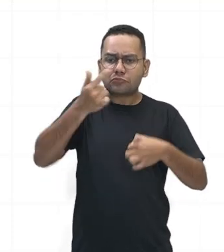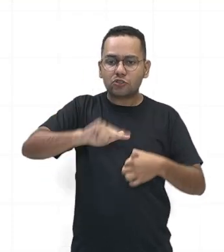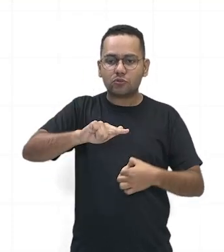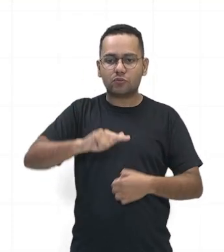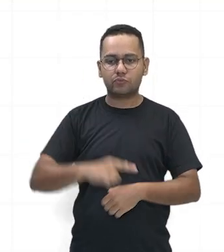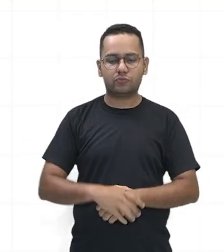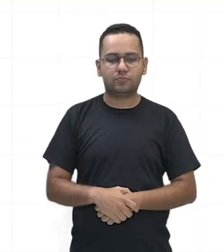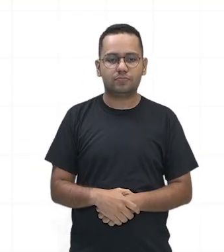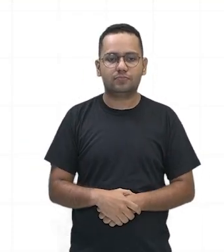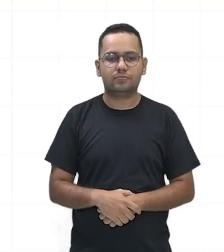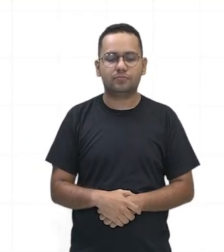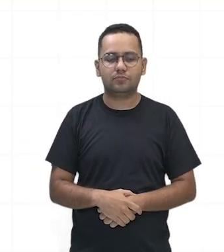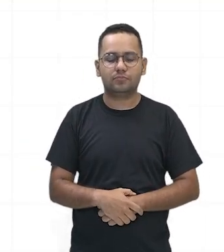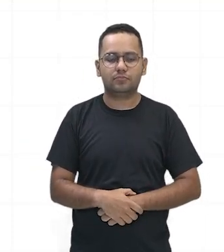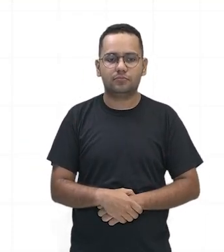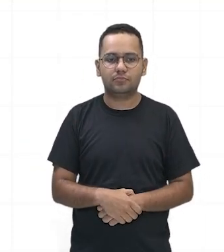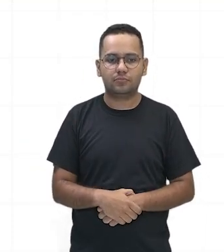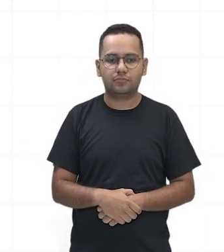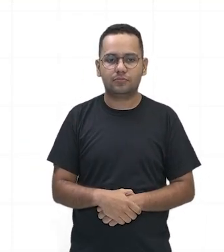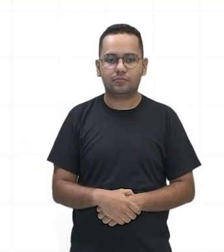né?